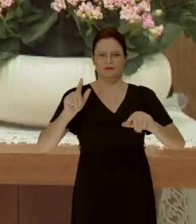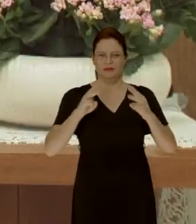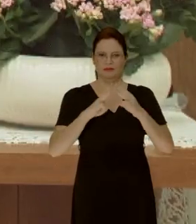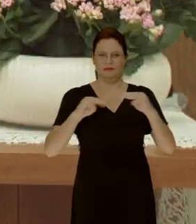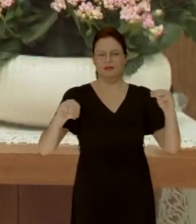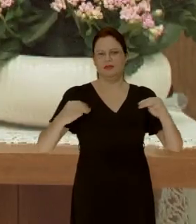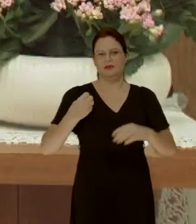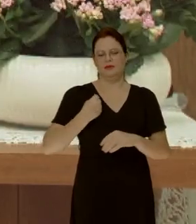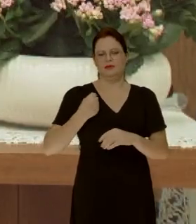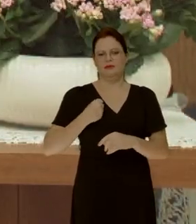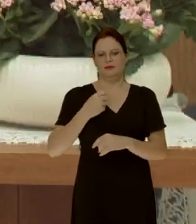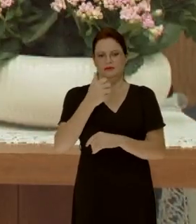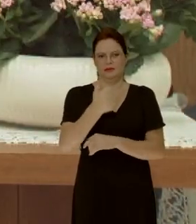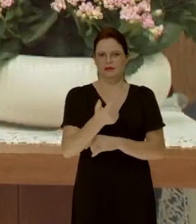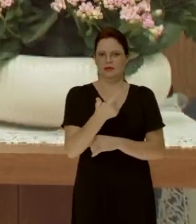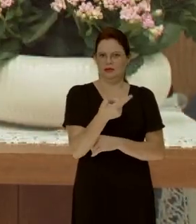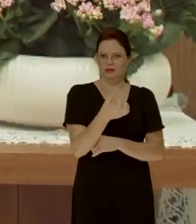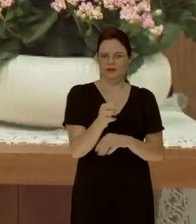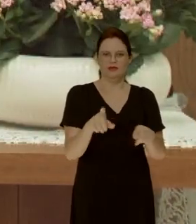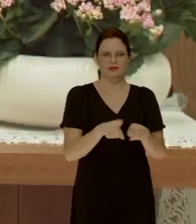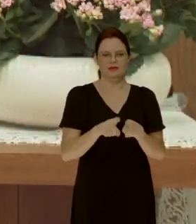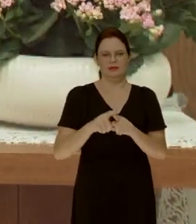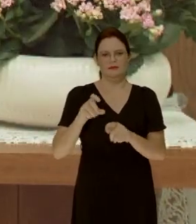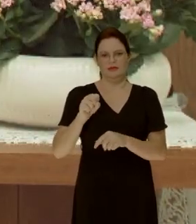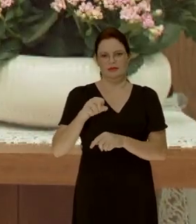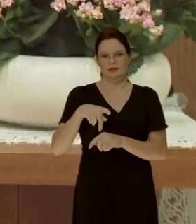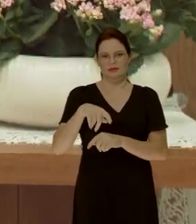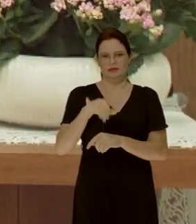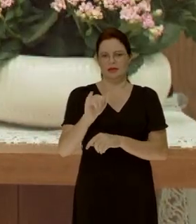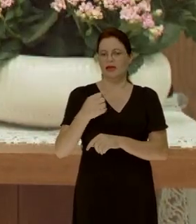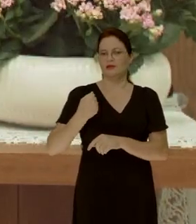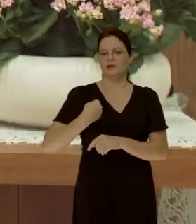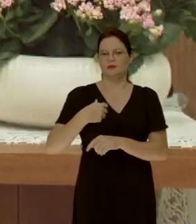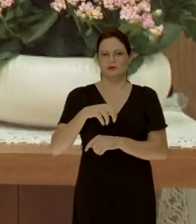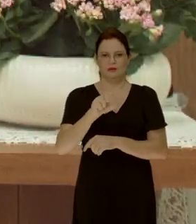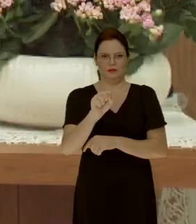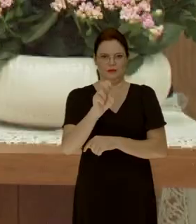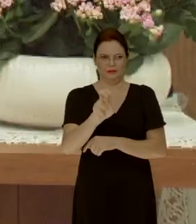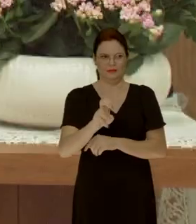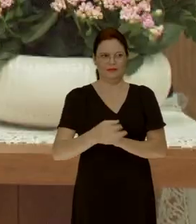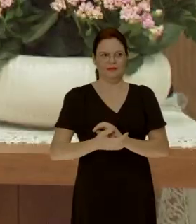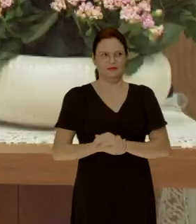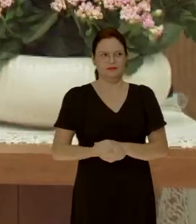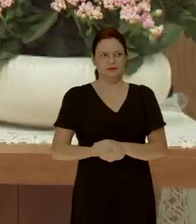canal 126, Sky Livre, canal 85.